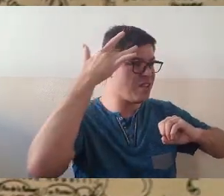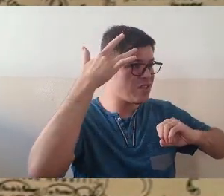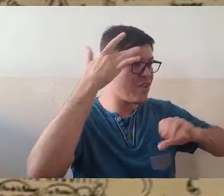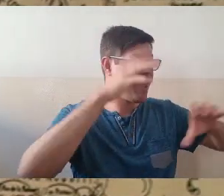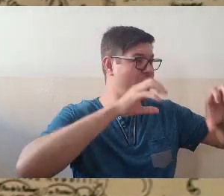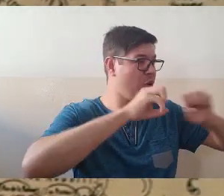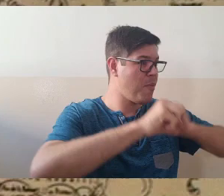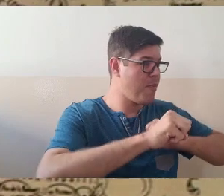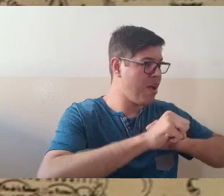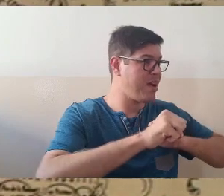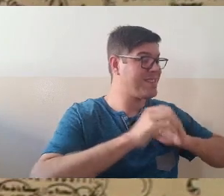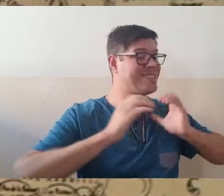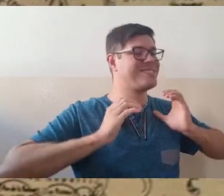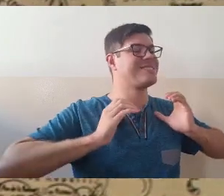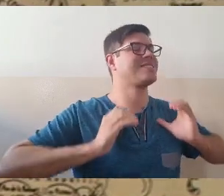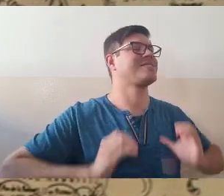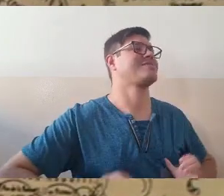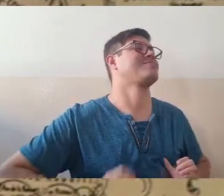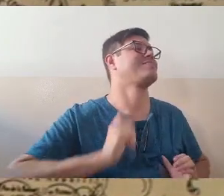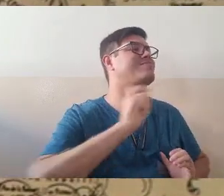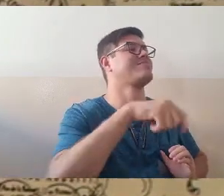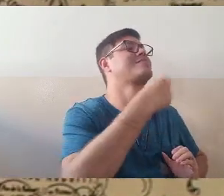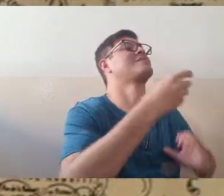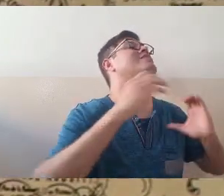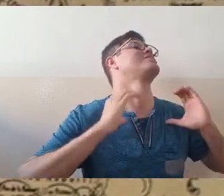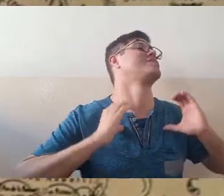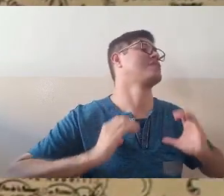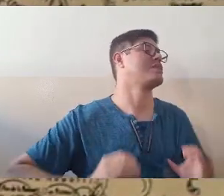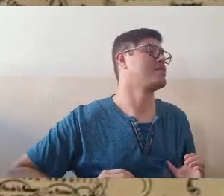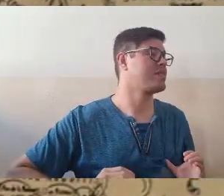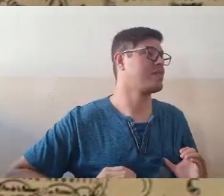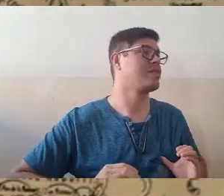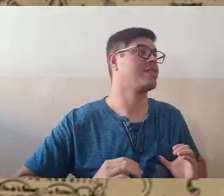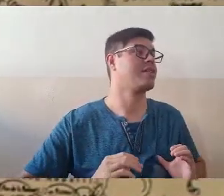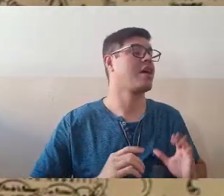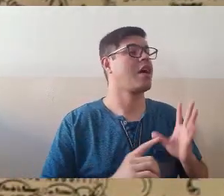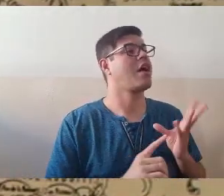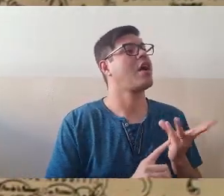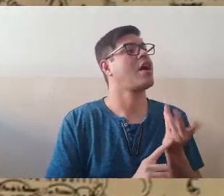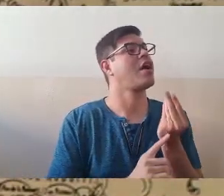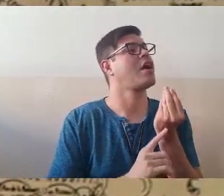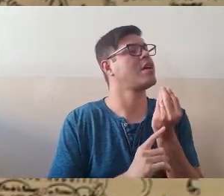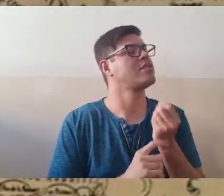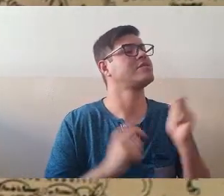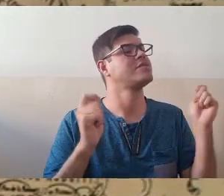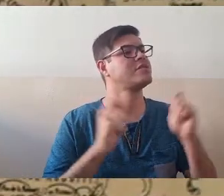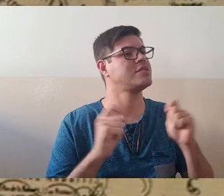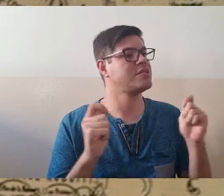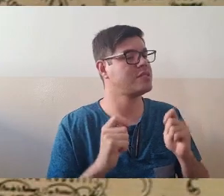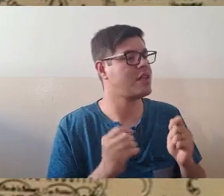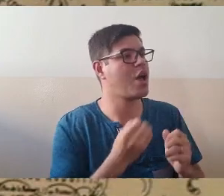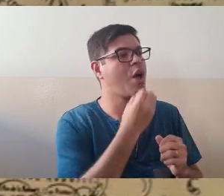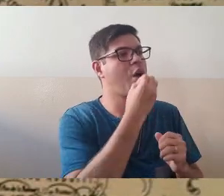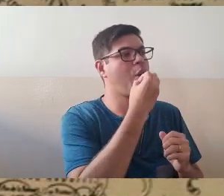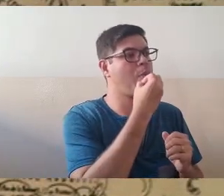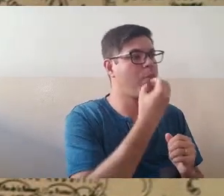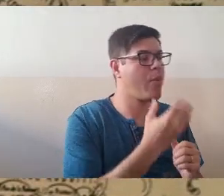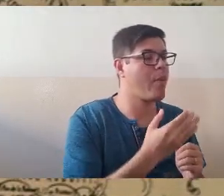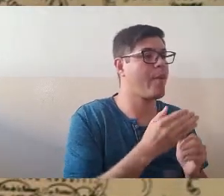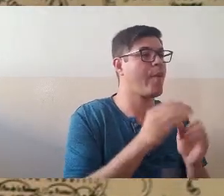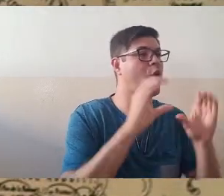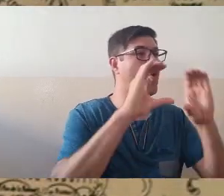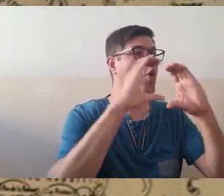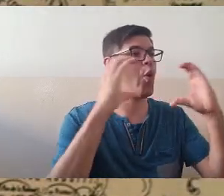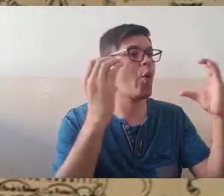cidadania. Exatamente. E a arte tem essa capacidade de transformação, de chegar na comunidade, de chegar naquela localidade